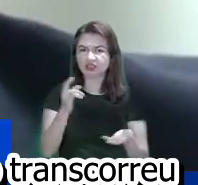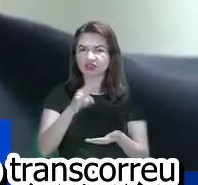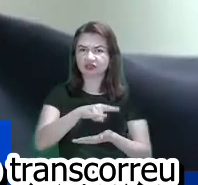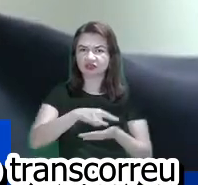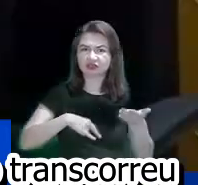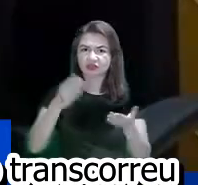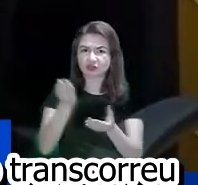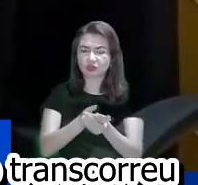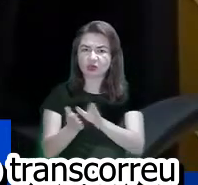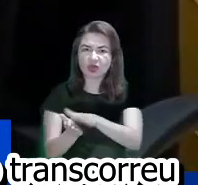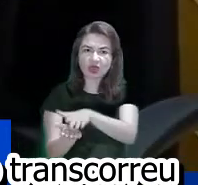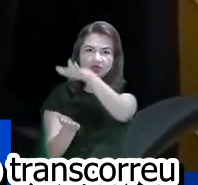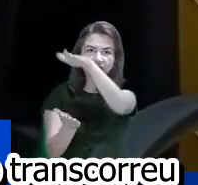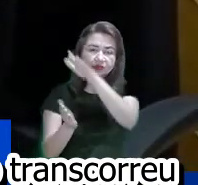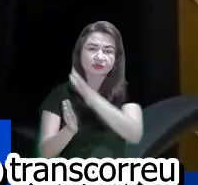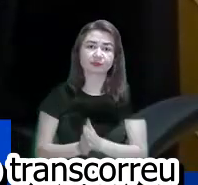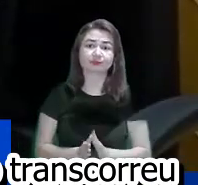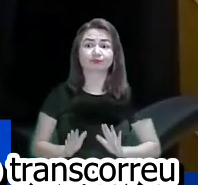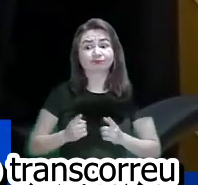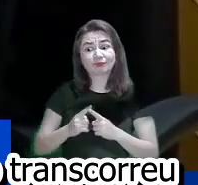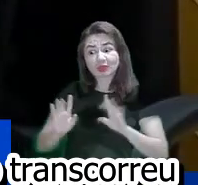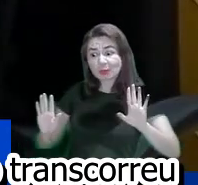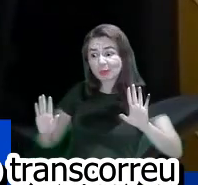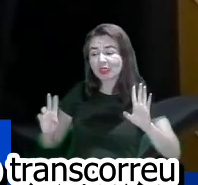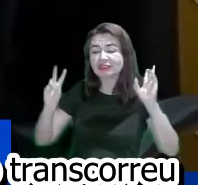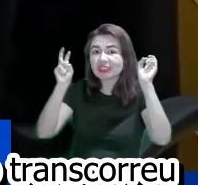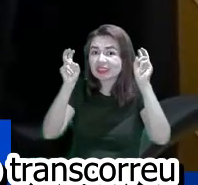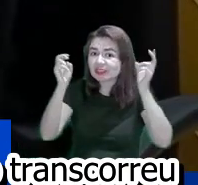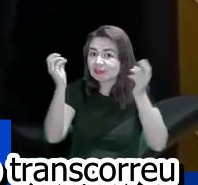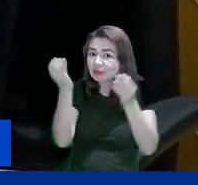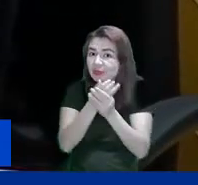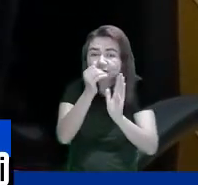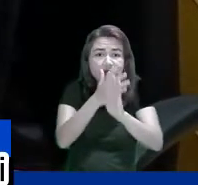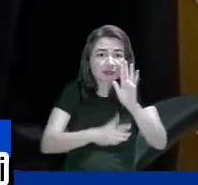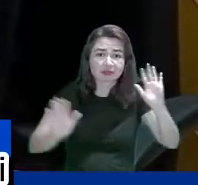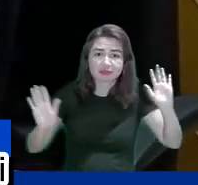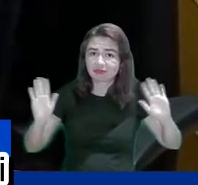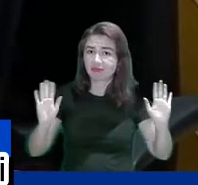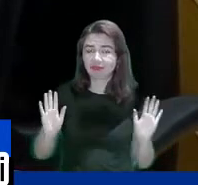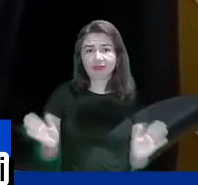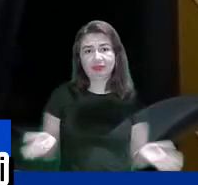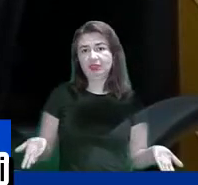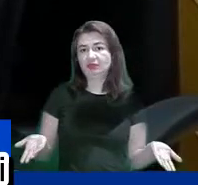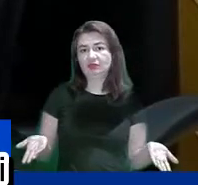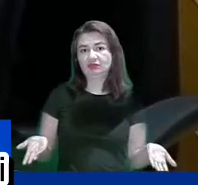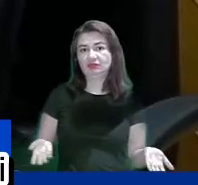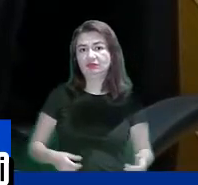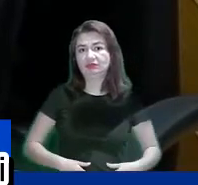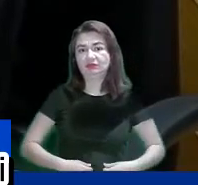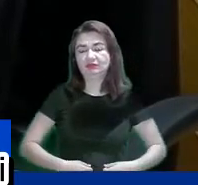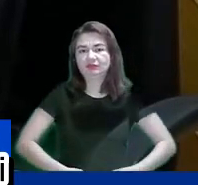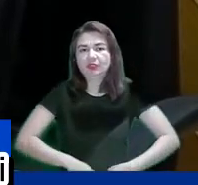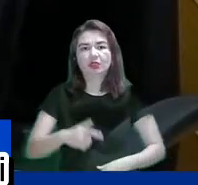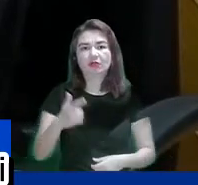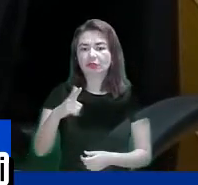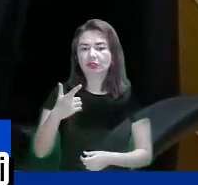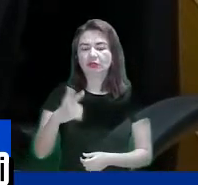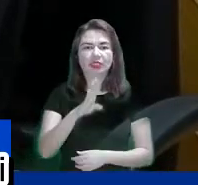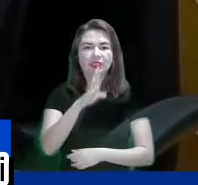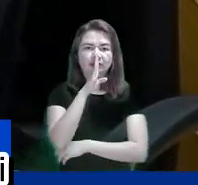que não é assim, assunto dos embargos. Nos embargos de declaração não poderia haver não houve essa